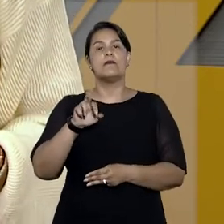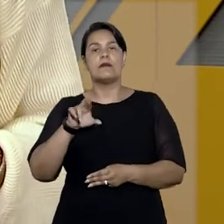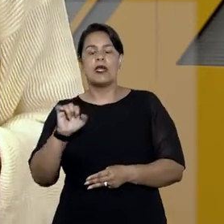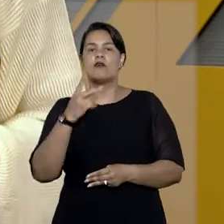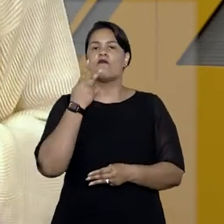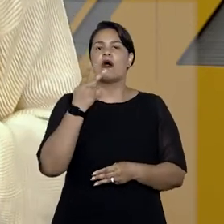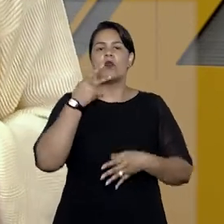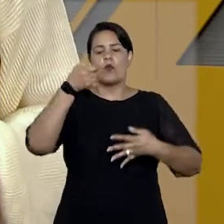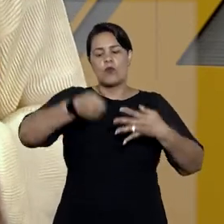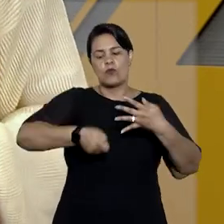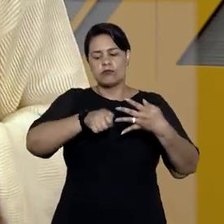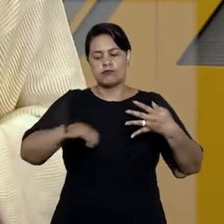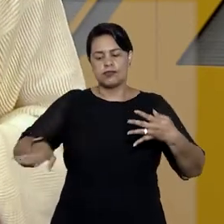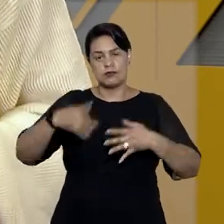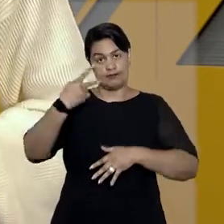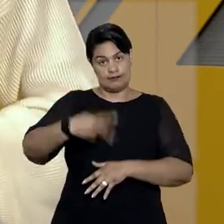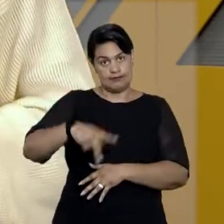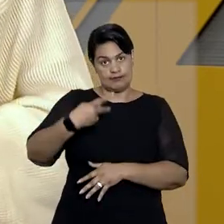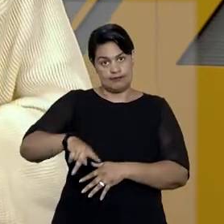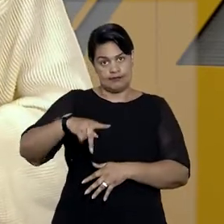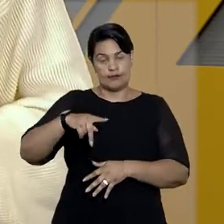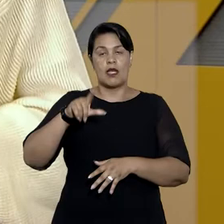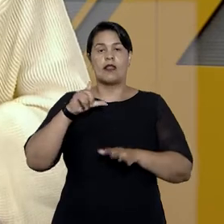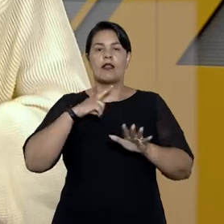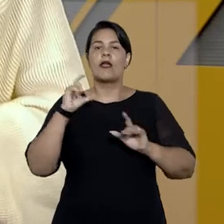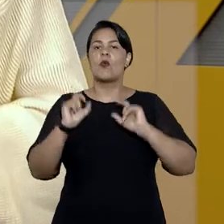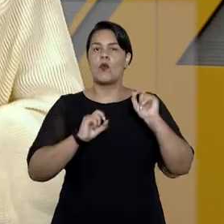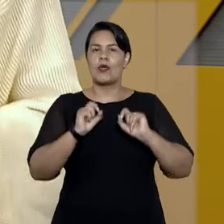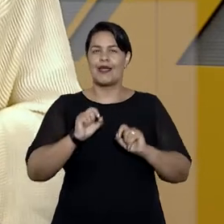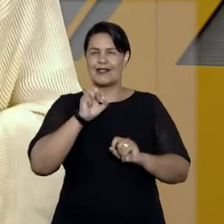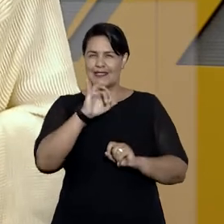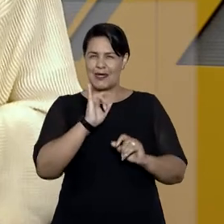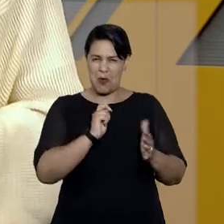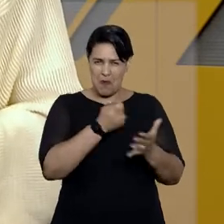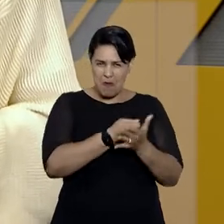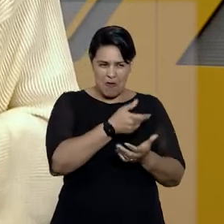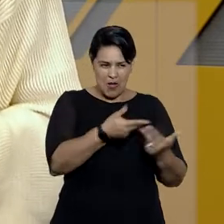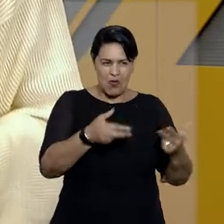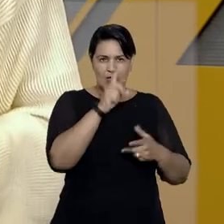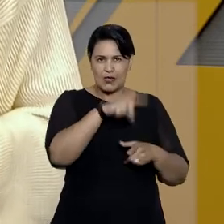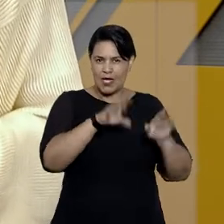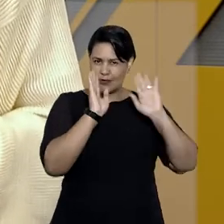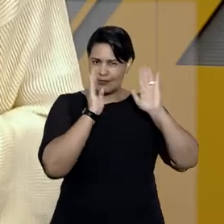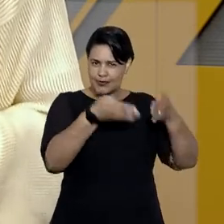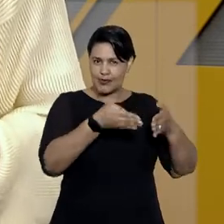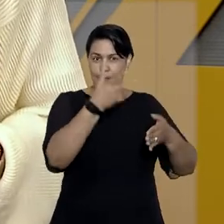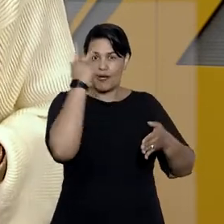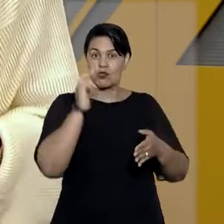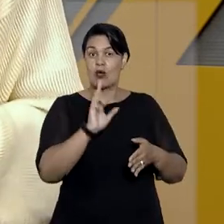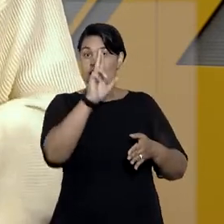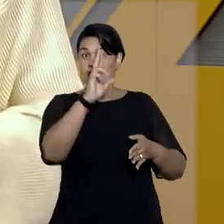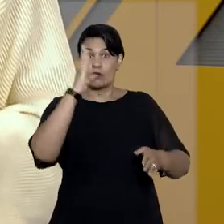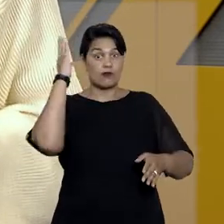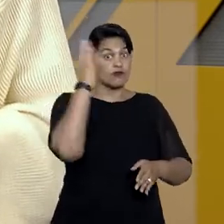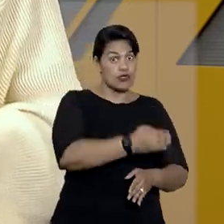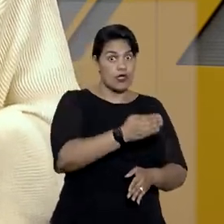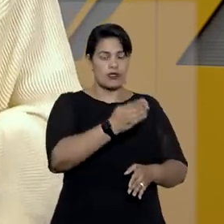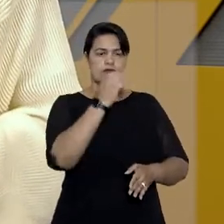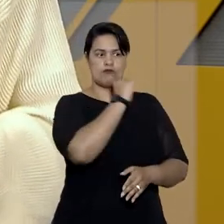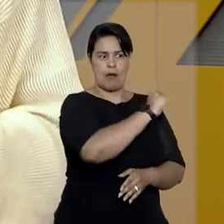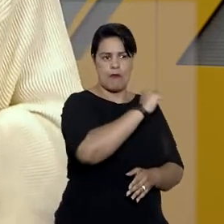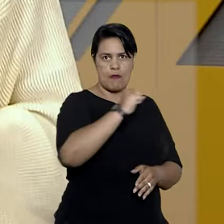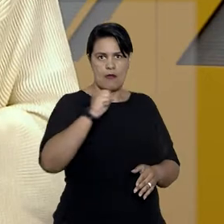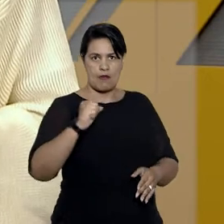jurisprudência mais recente do STJ, a qualificadora de paga se aplica apenas aos executores diretos do homicídio,